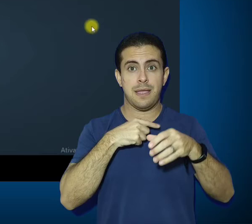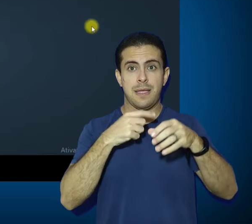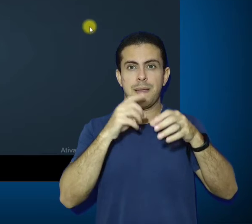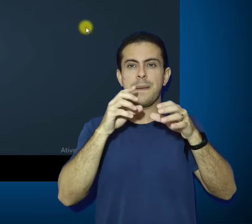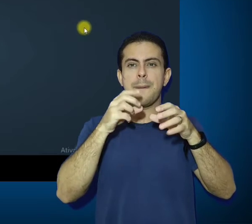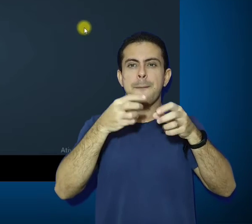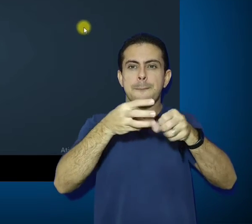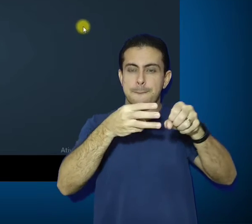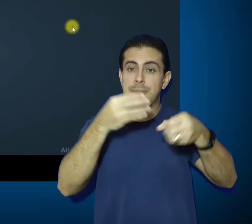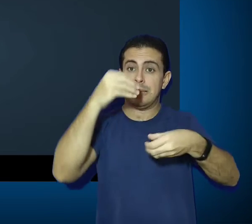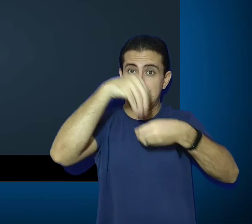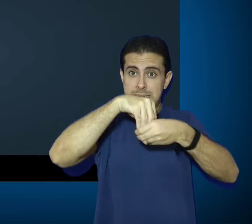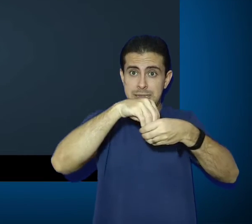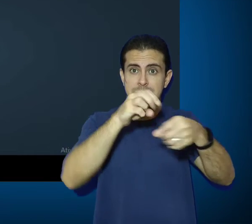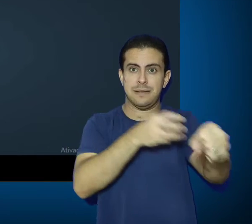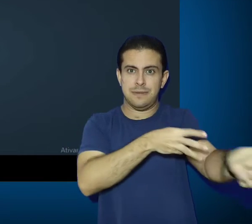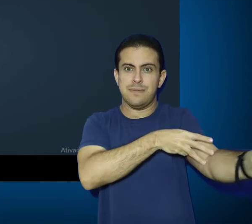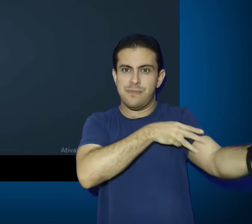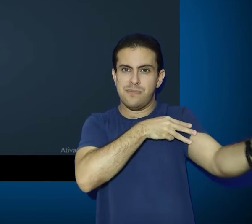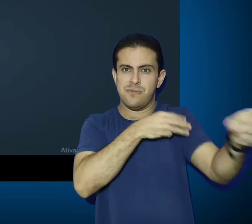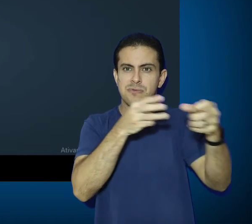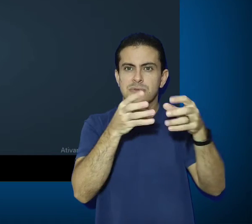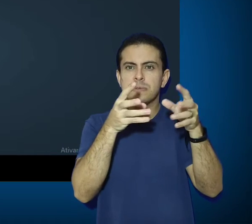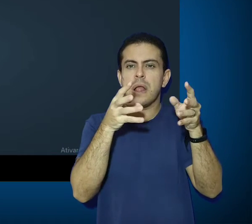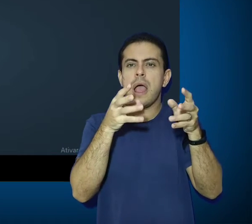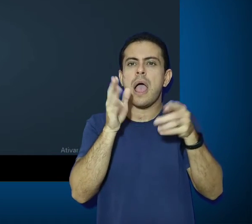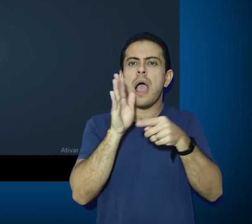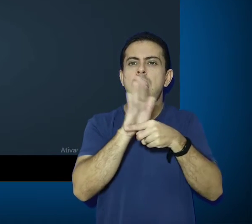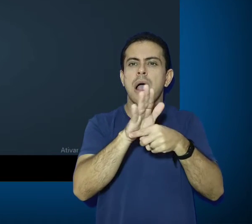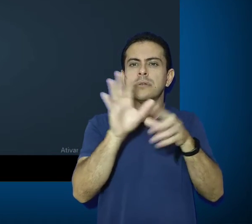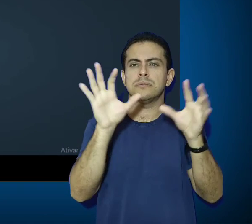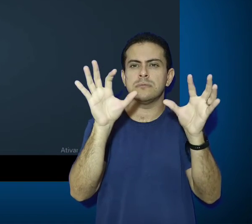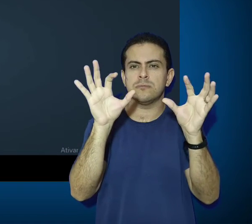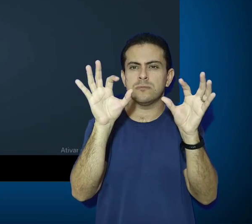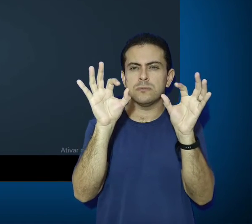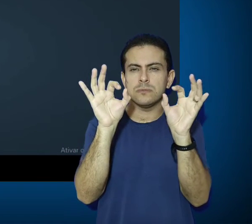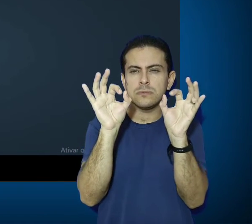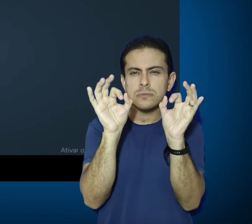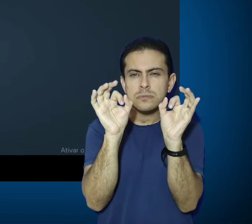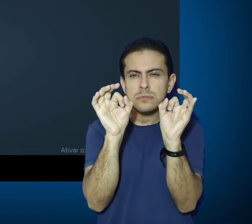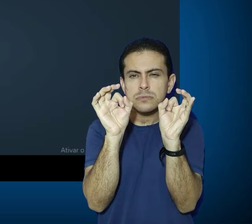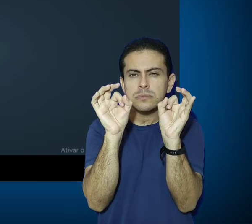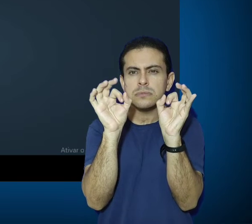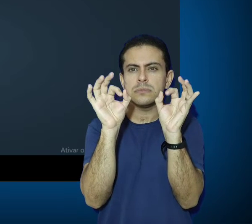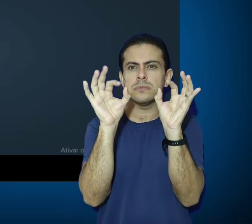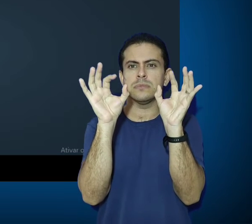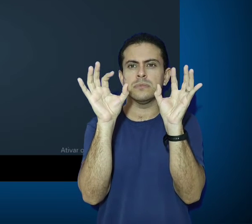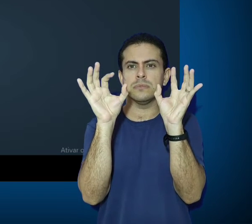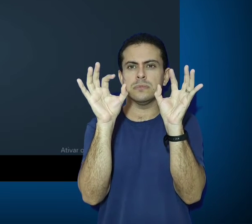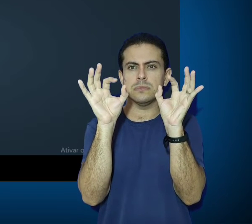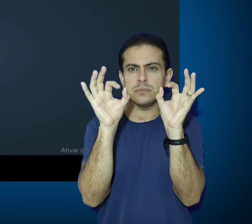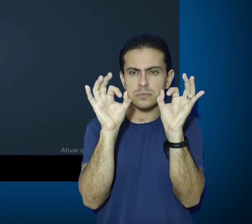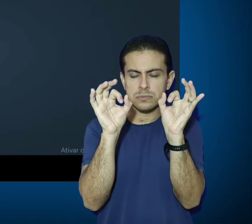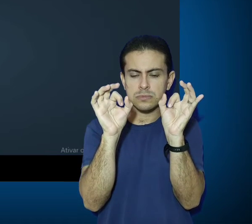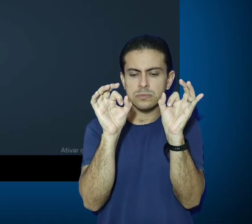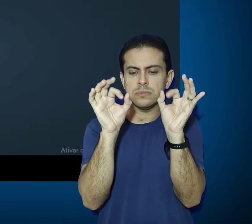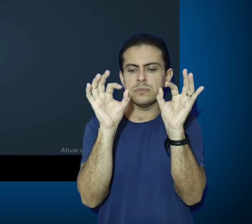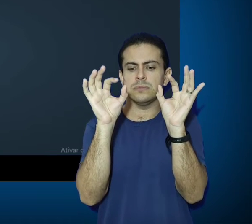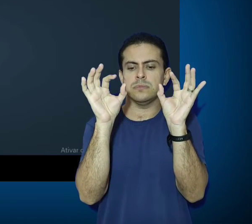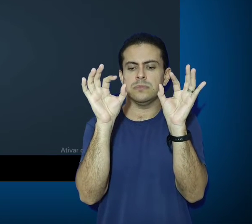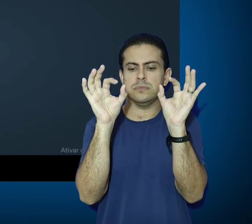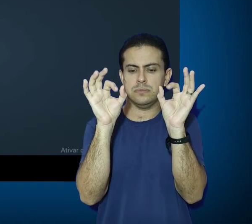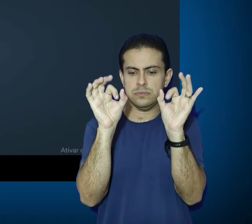movimentação da pupila, quando tem baixa intensidade luminosa ou alta intensidade luminosa, né, fazem